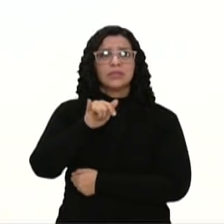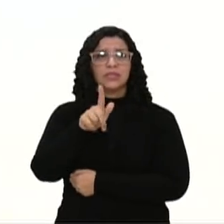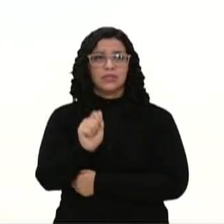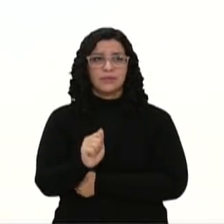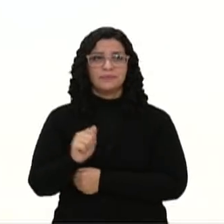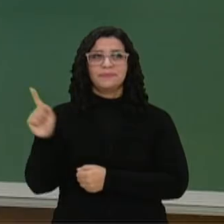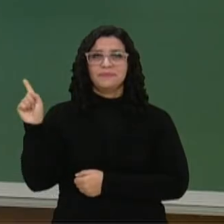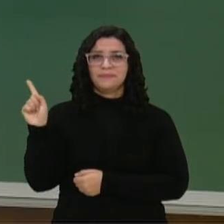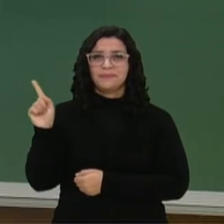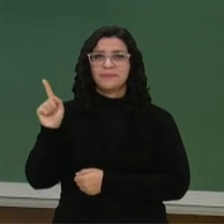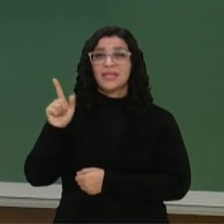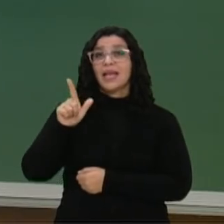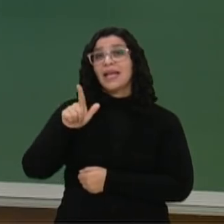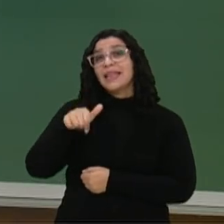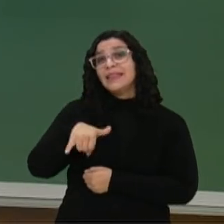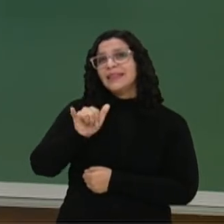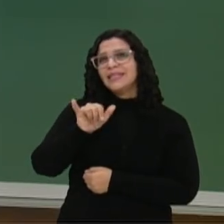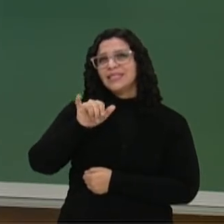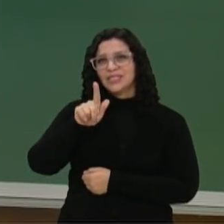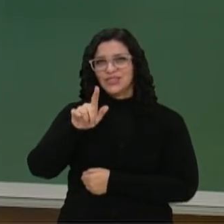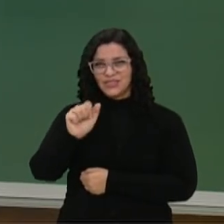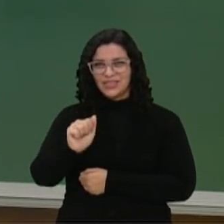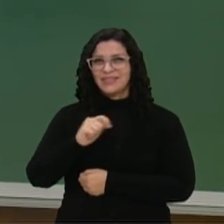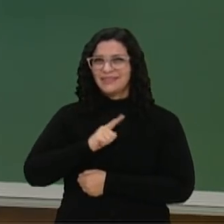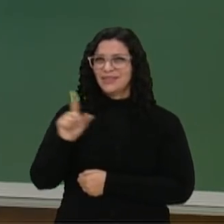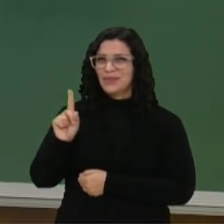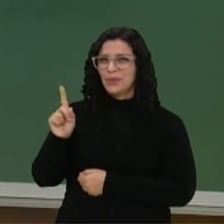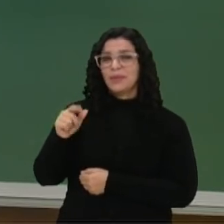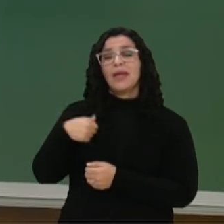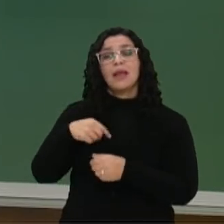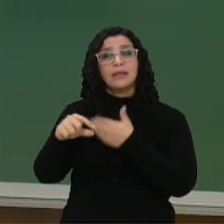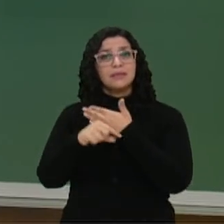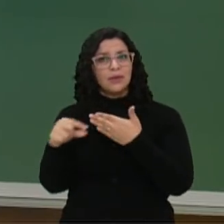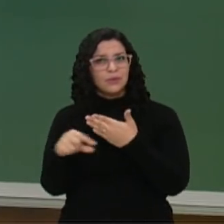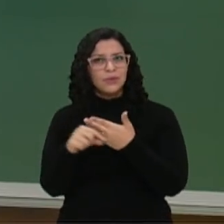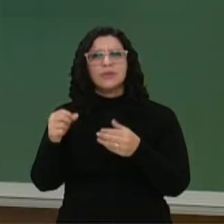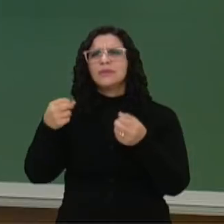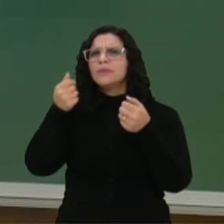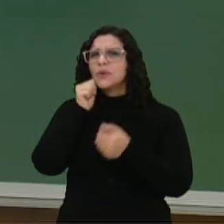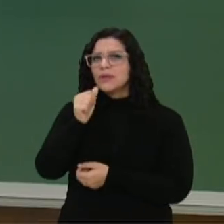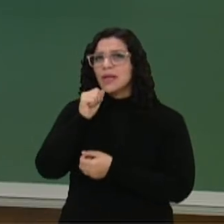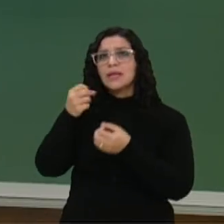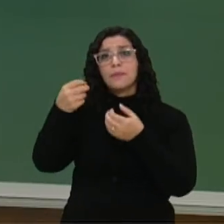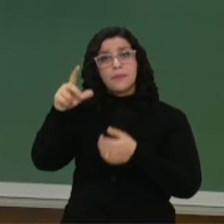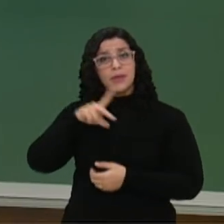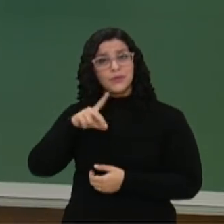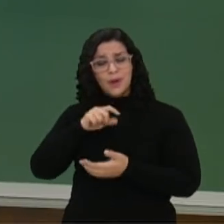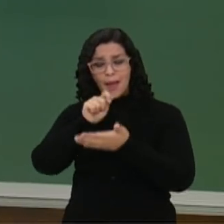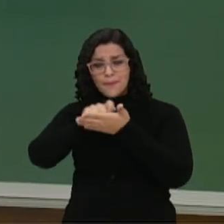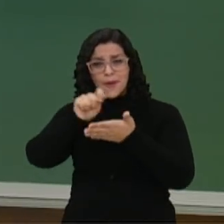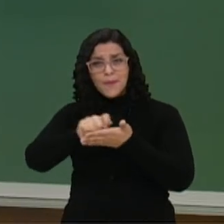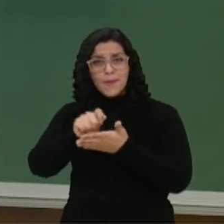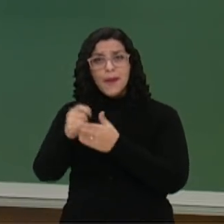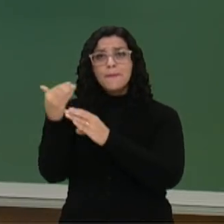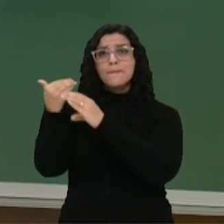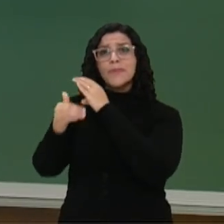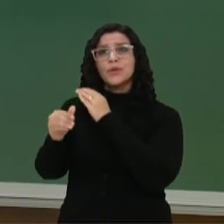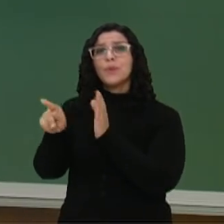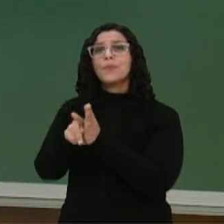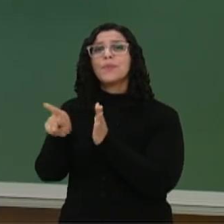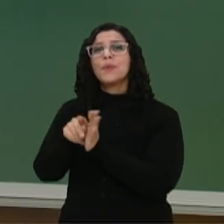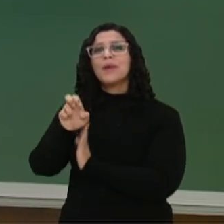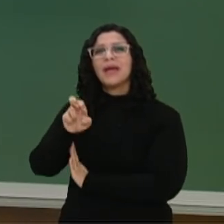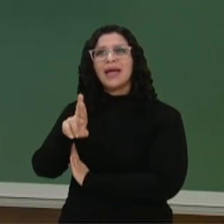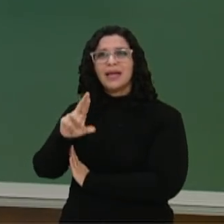Fagundes. Certo? Uma escritora escrevendo aí para Érico Veríssimo, uma carta pessoal entre esses